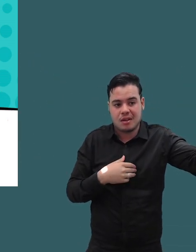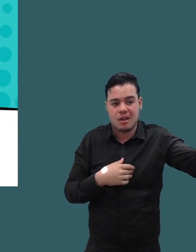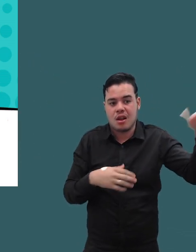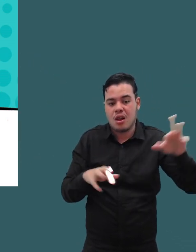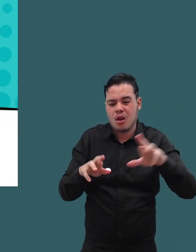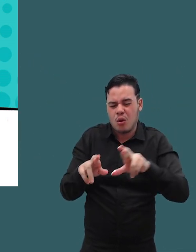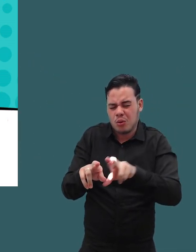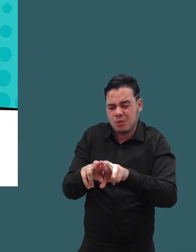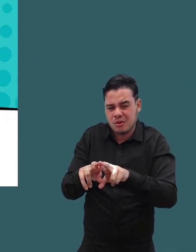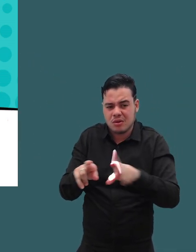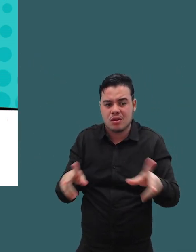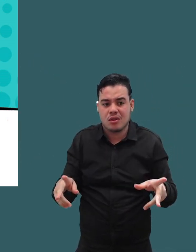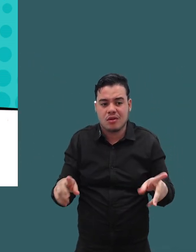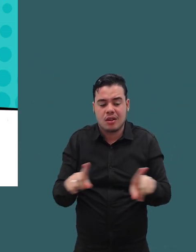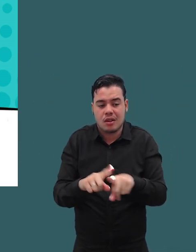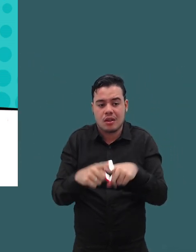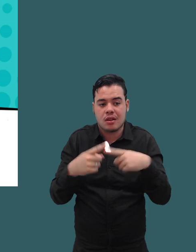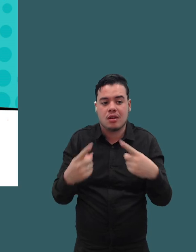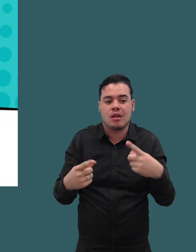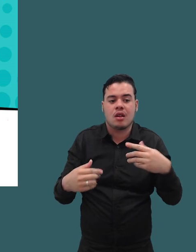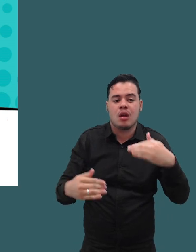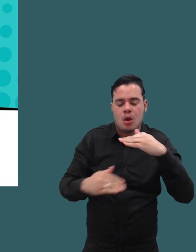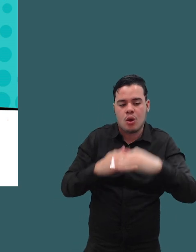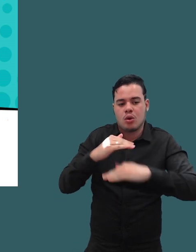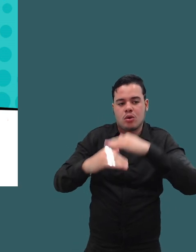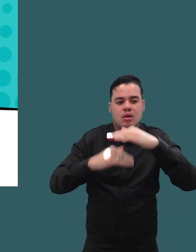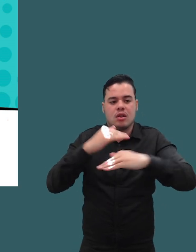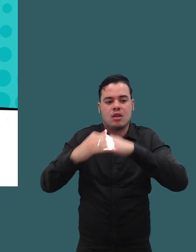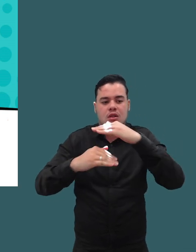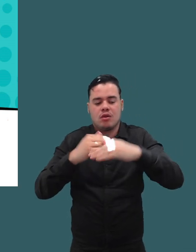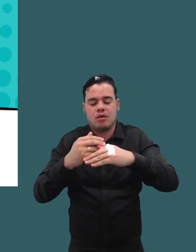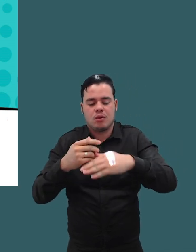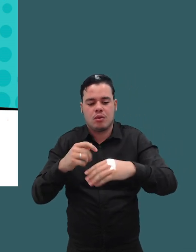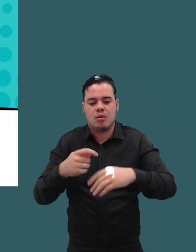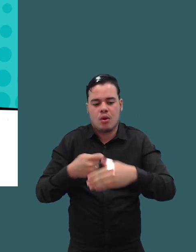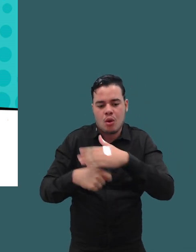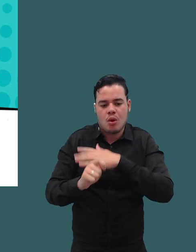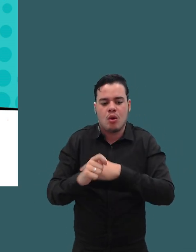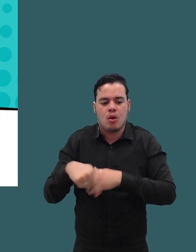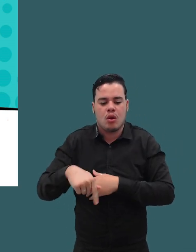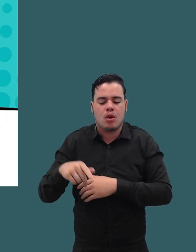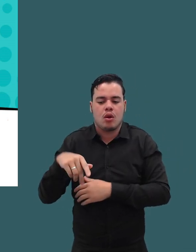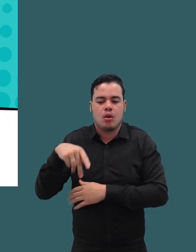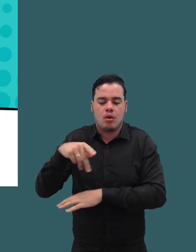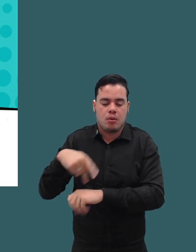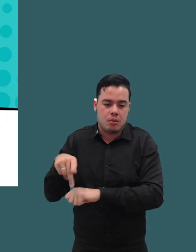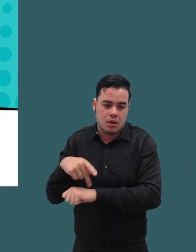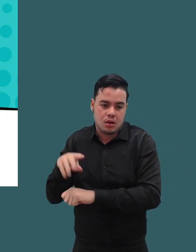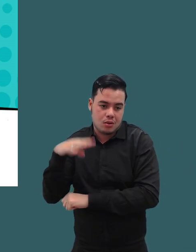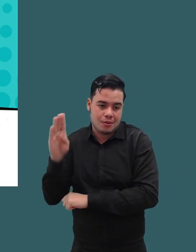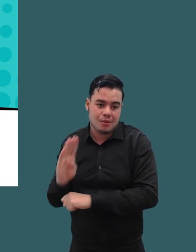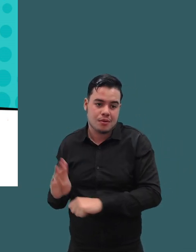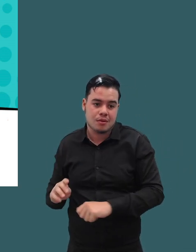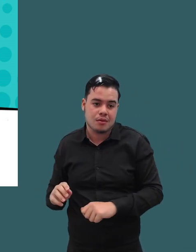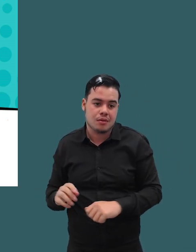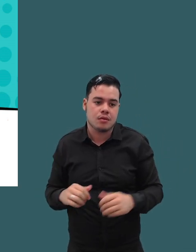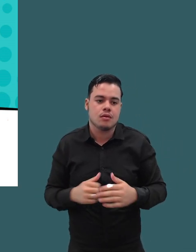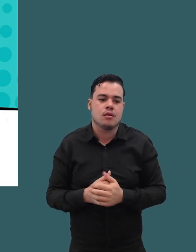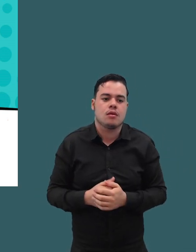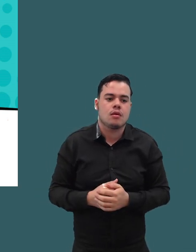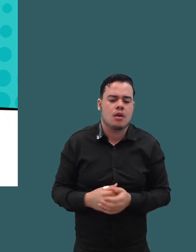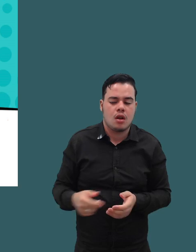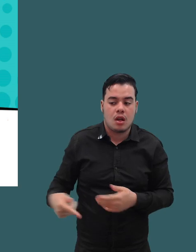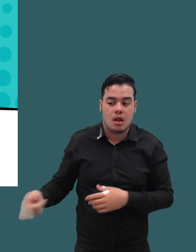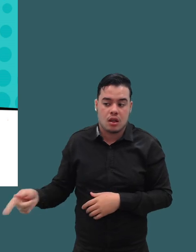são dimensões do desenvolvimento econômico e social do país. A Estratégia Nacional de Ciência e Tecnologia, ela se baseia